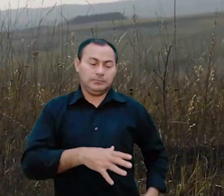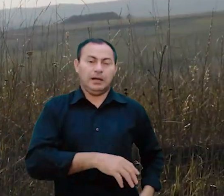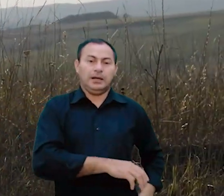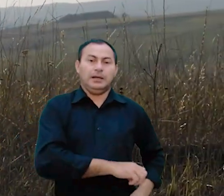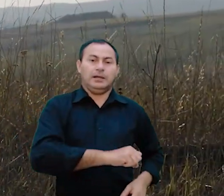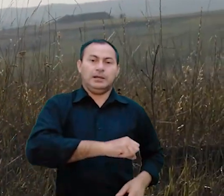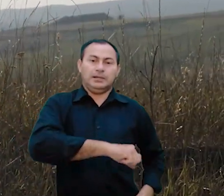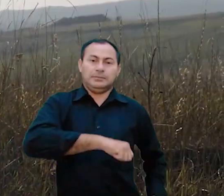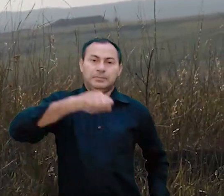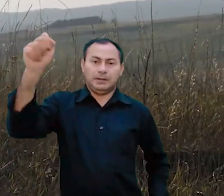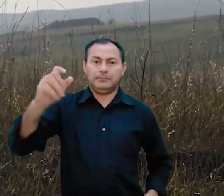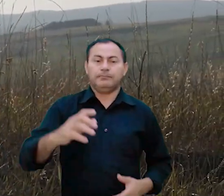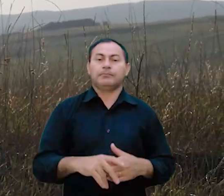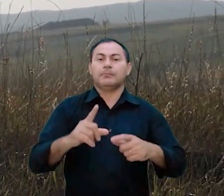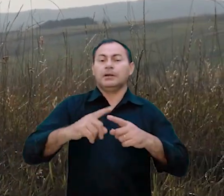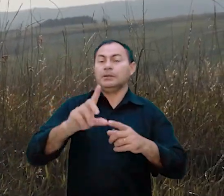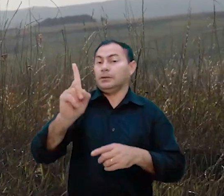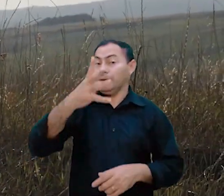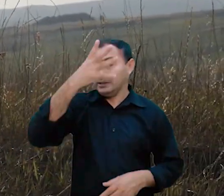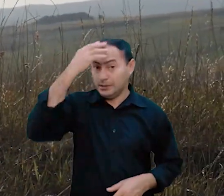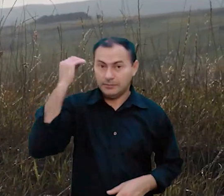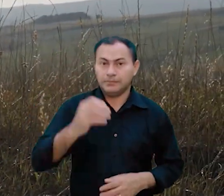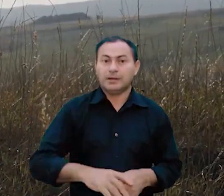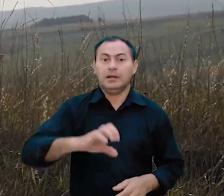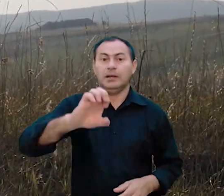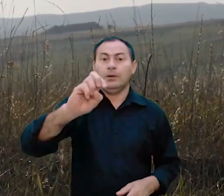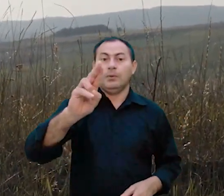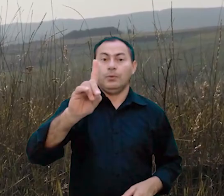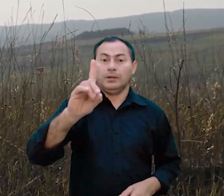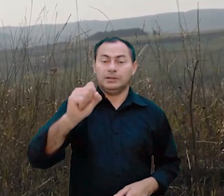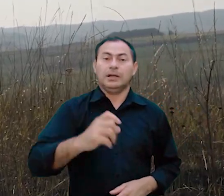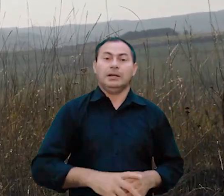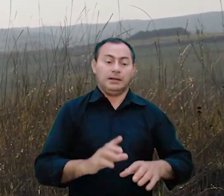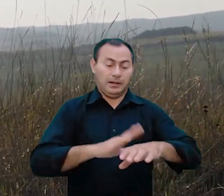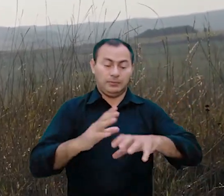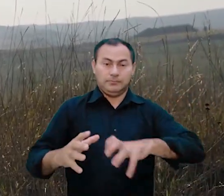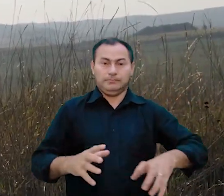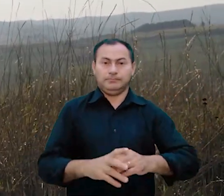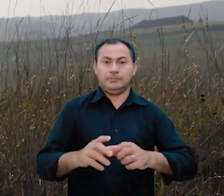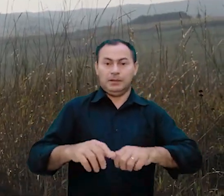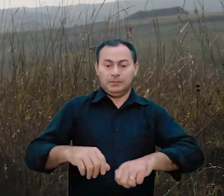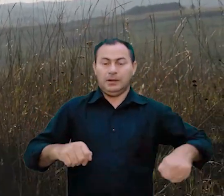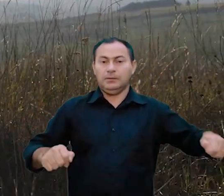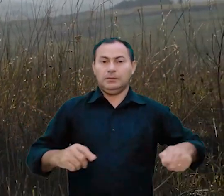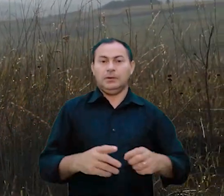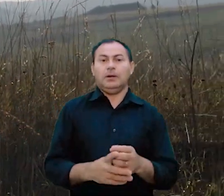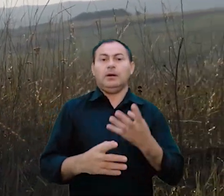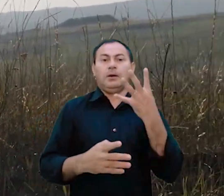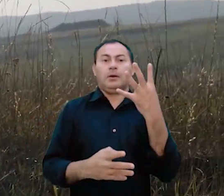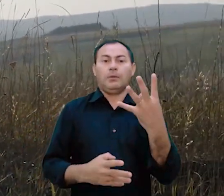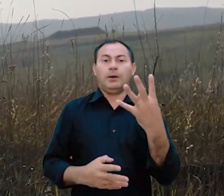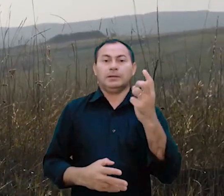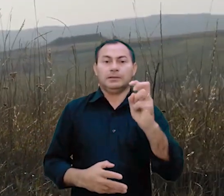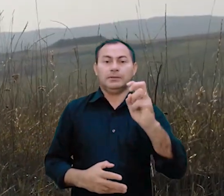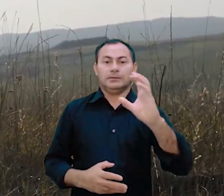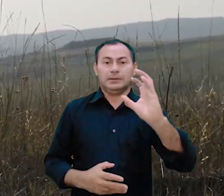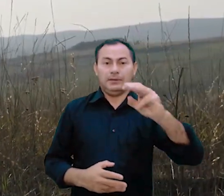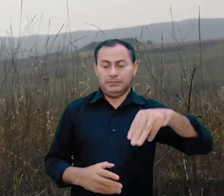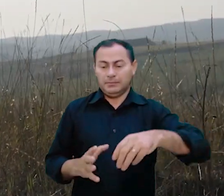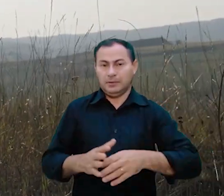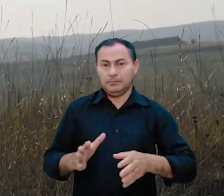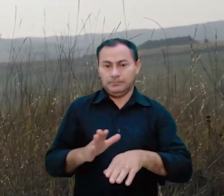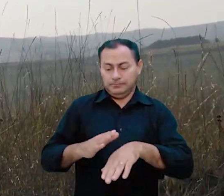carregariam a espada. Mas não esqueça, Eude era canhoto, e ele amarrou a sua espada de apenas